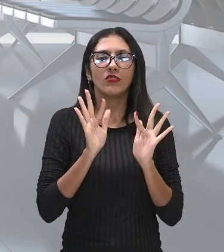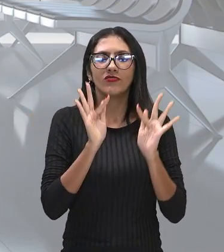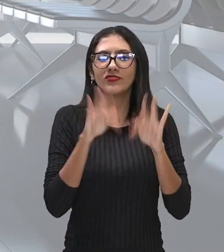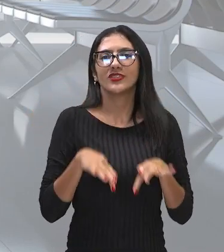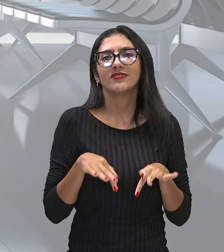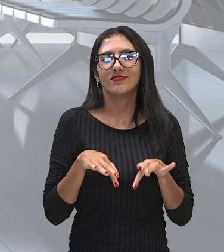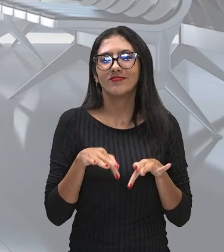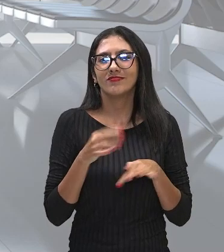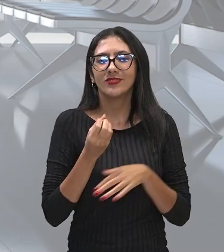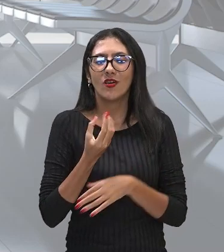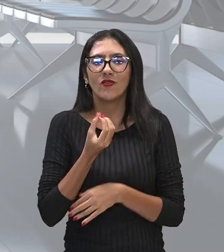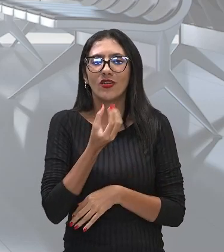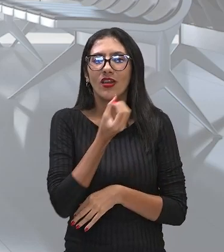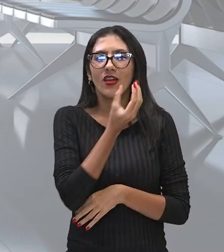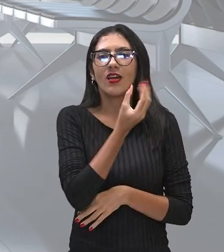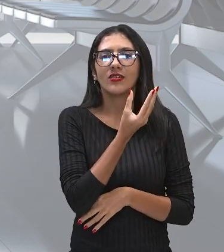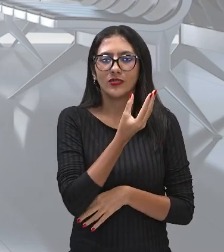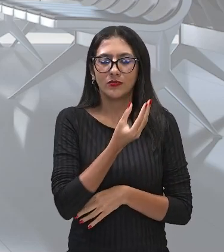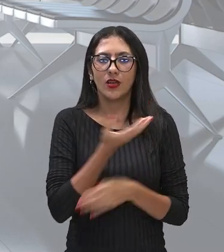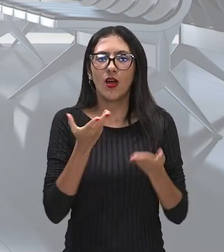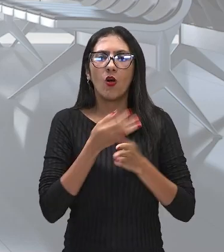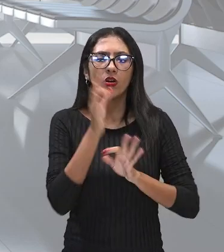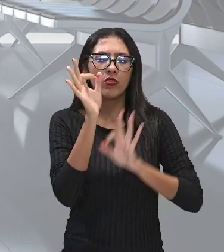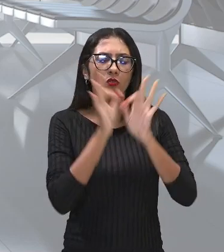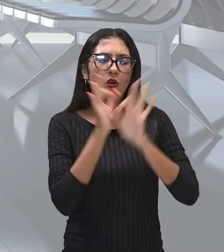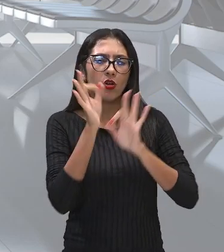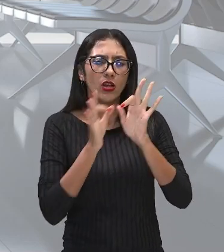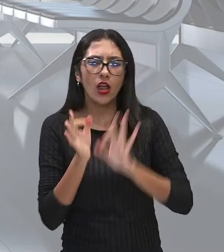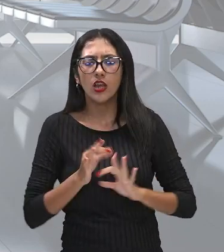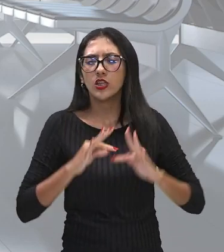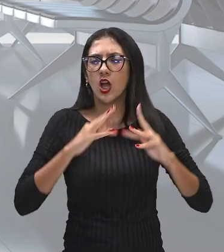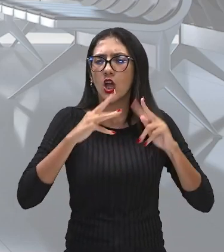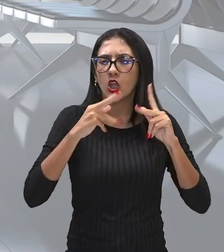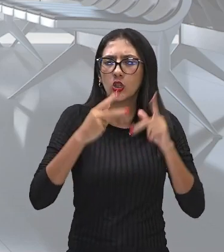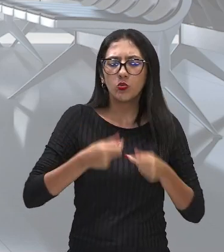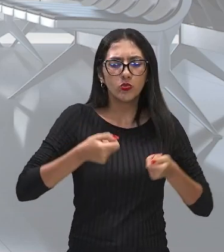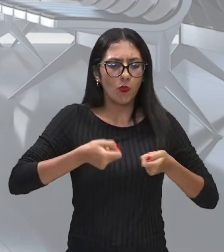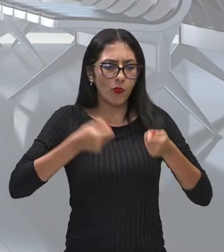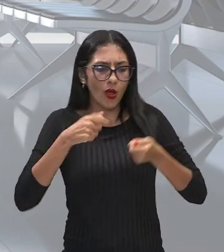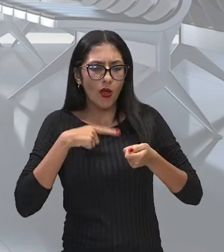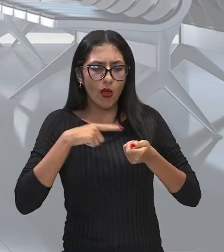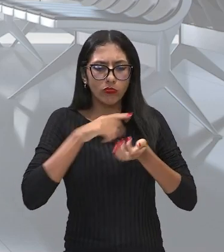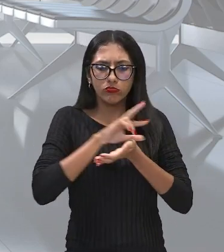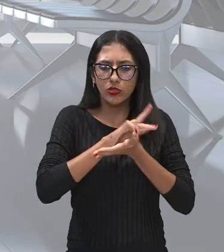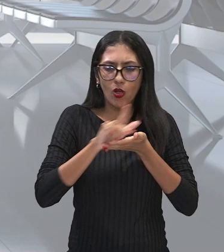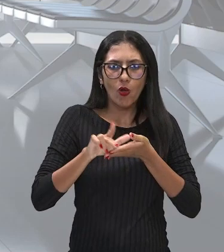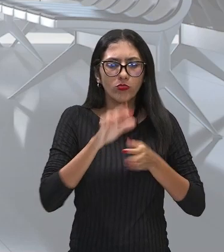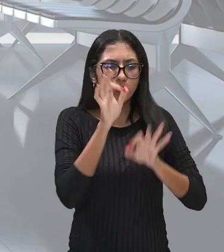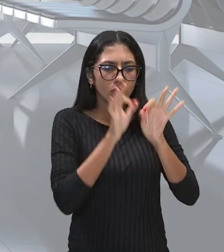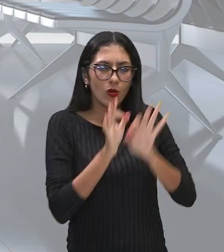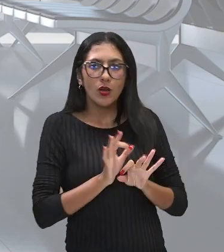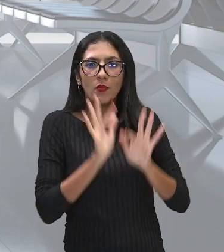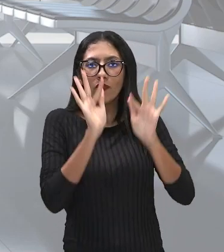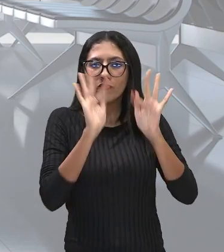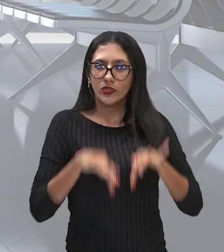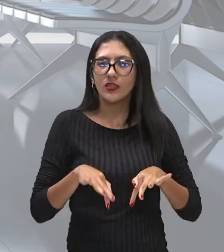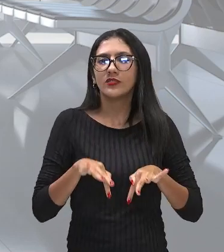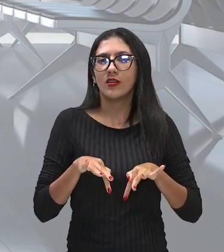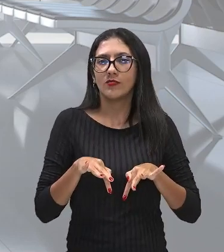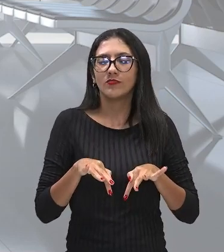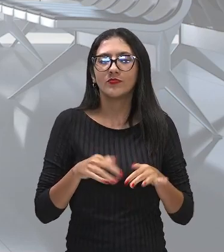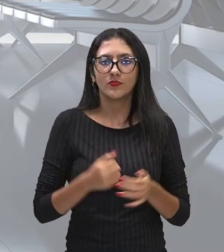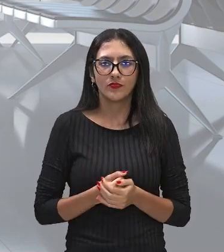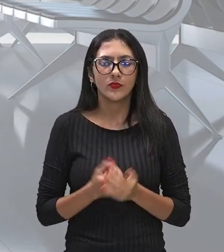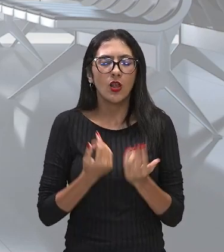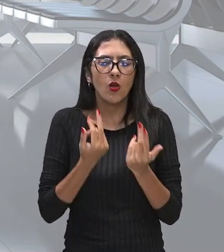eu vou fazer o quê? A organização das minhas coisas, vou arrumar as minhas malas para fechar a viagem. É a mesma coisa que vai acontecer com o